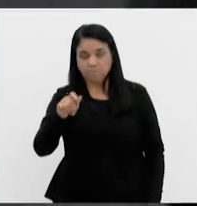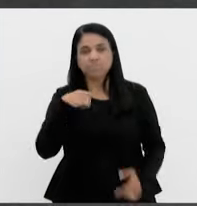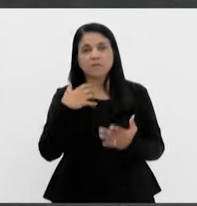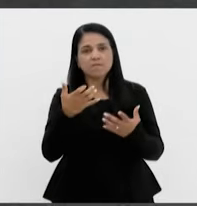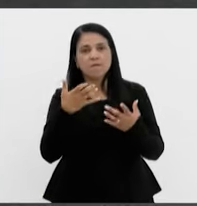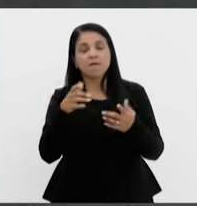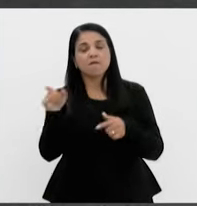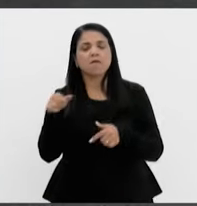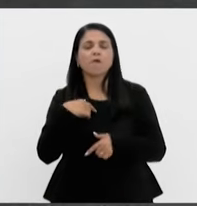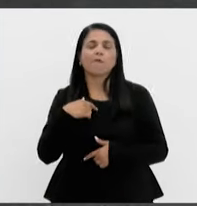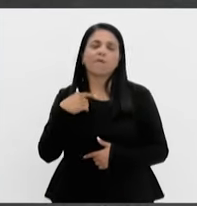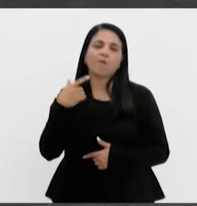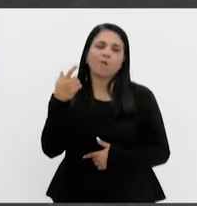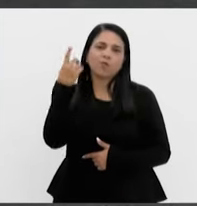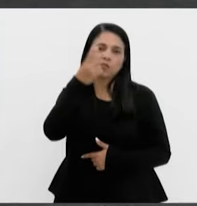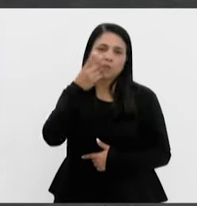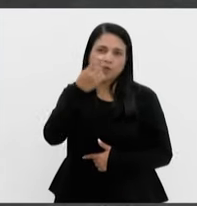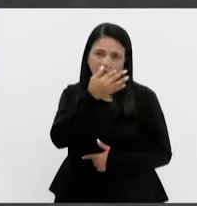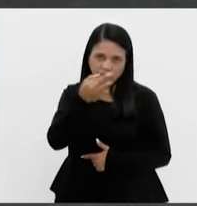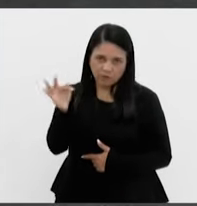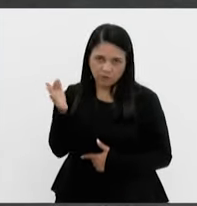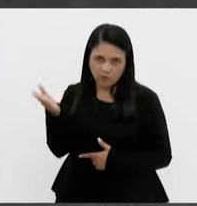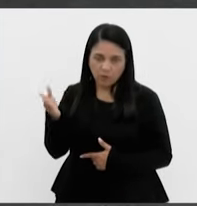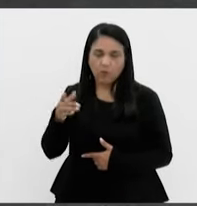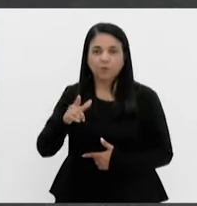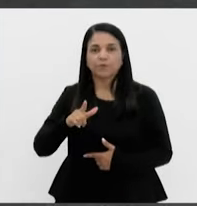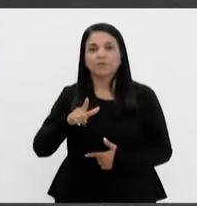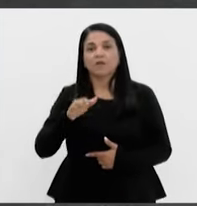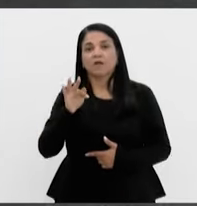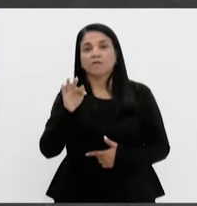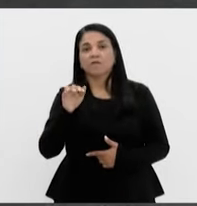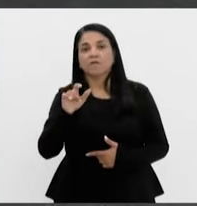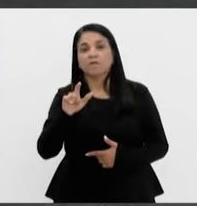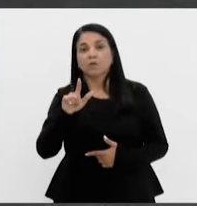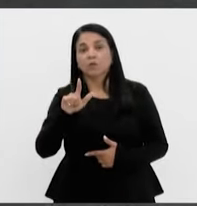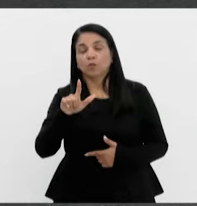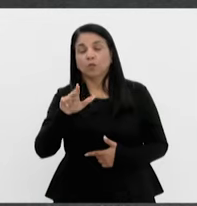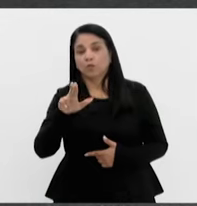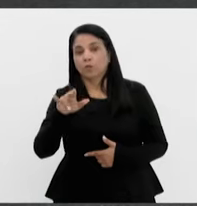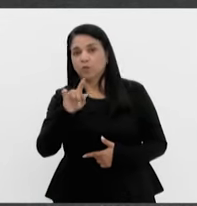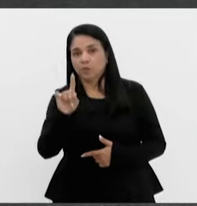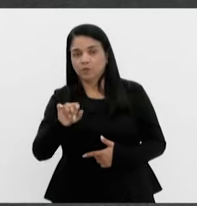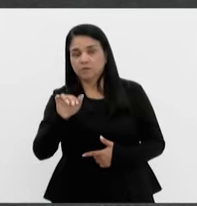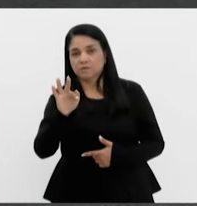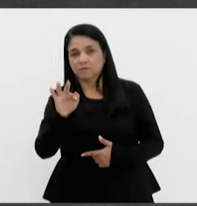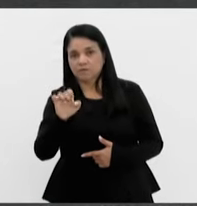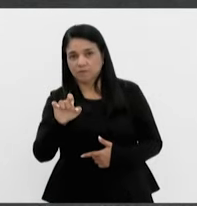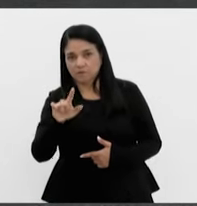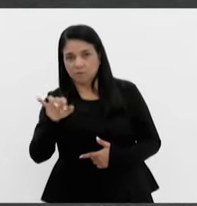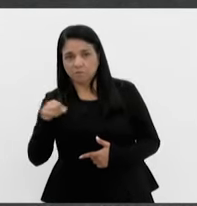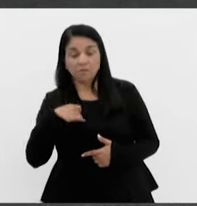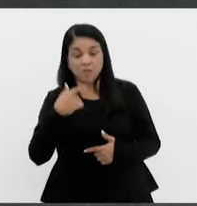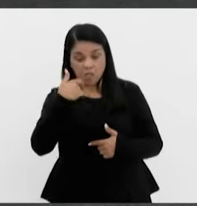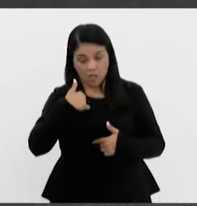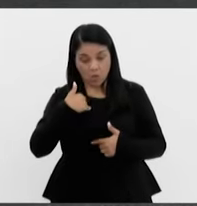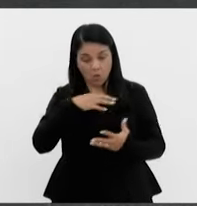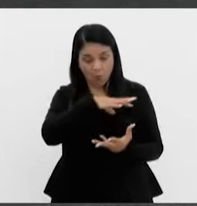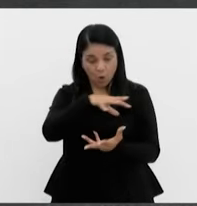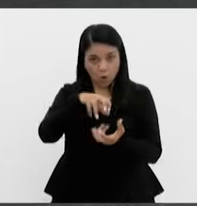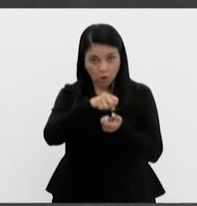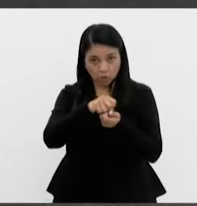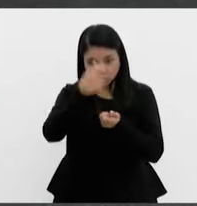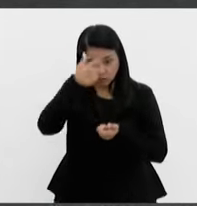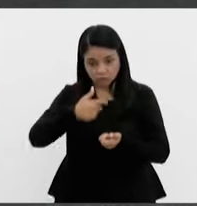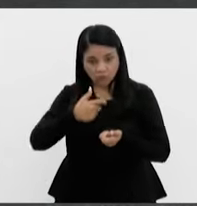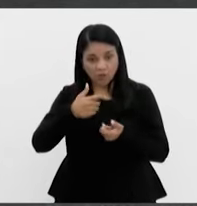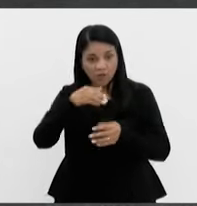do MDB que é o presidente Nacional do MDB primeiro eu como ecologista nunca poderia votar contra um